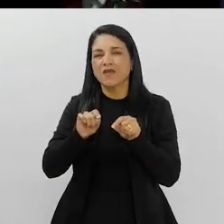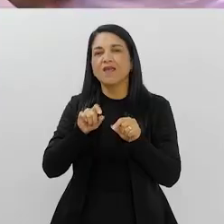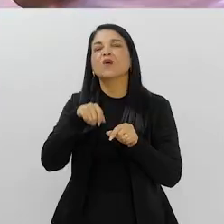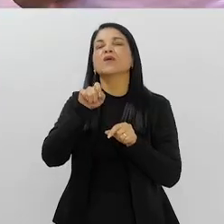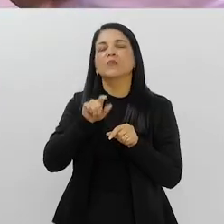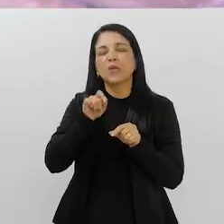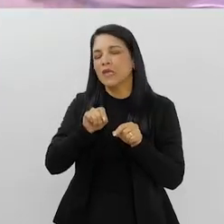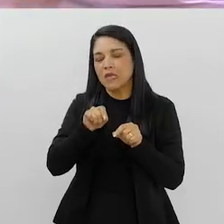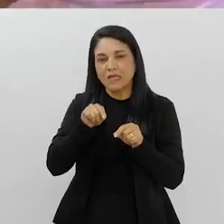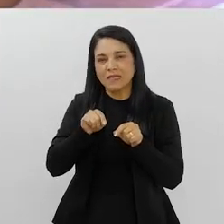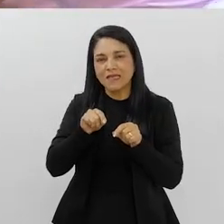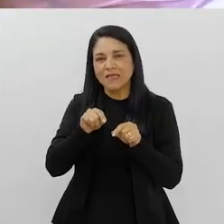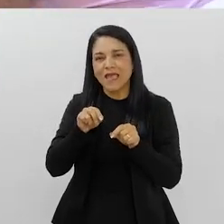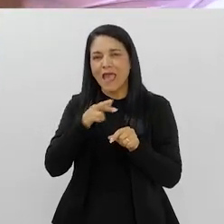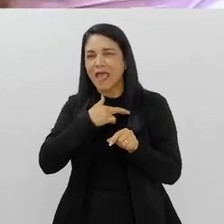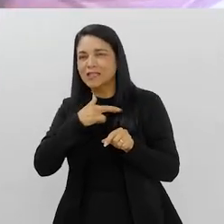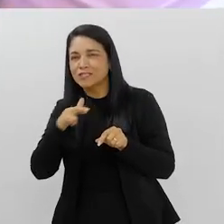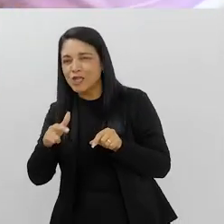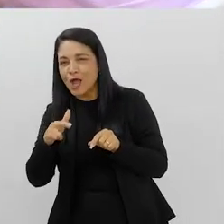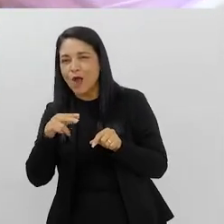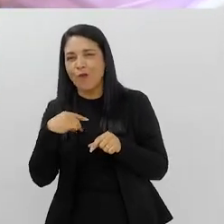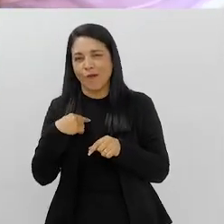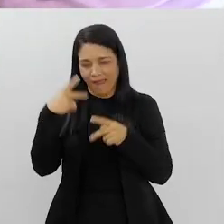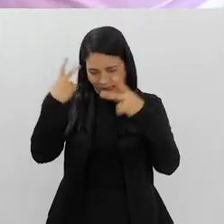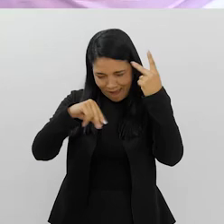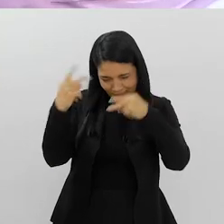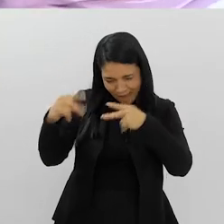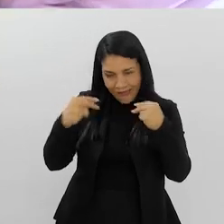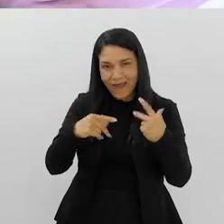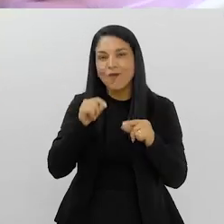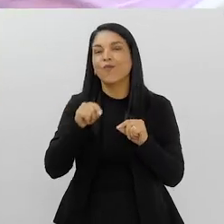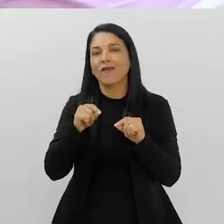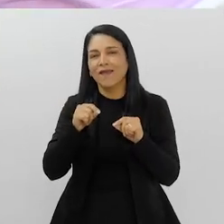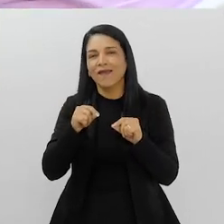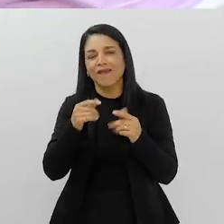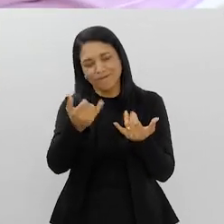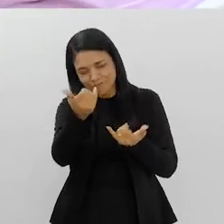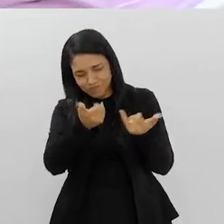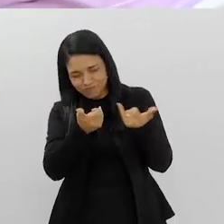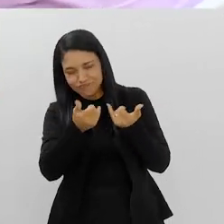que é? É crença? É mania? Conta pra gente aí, Reinaldo.